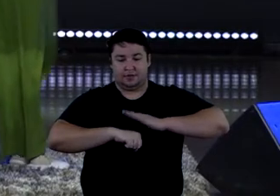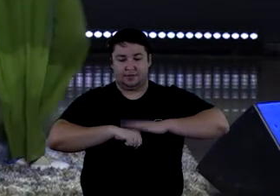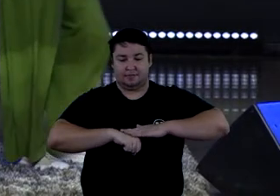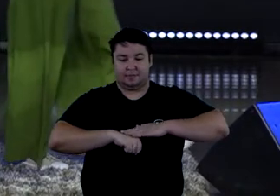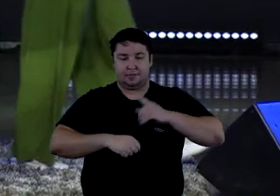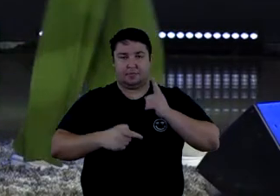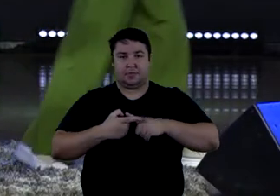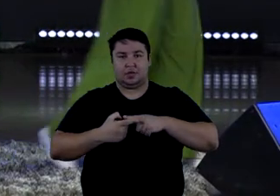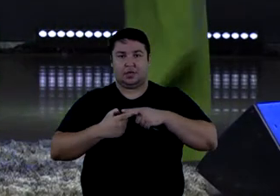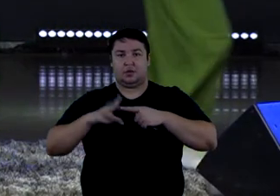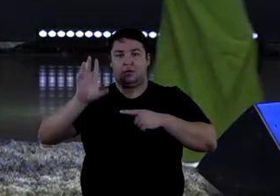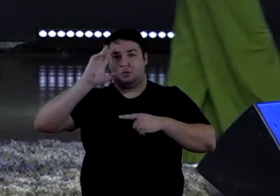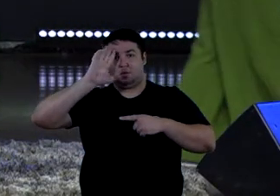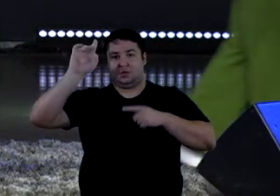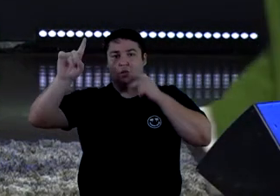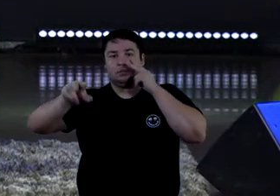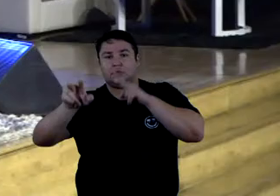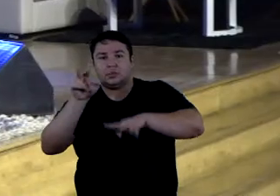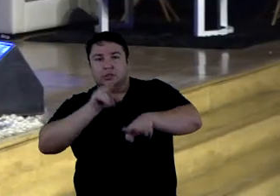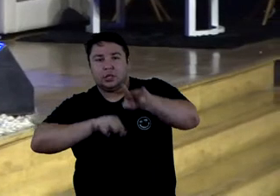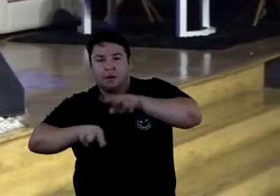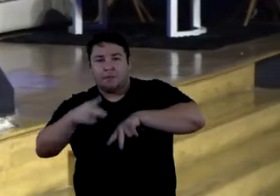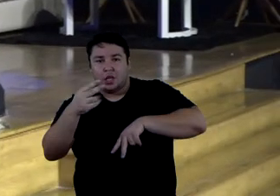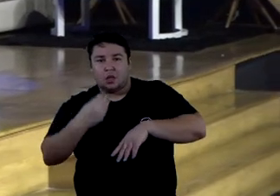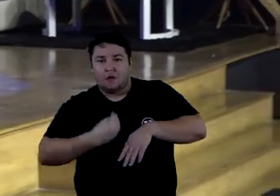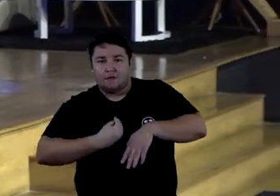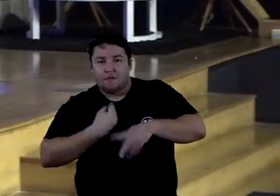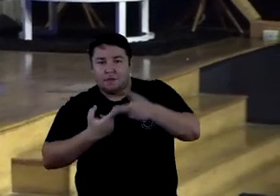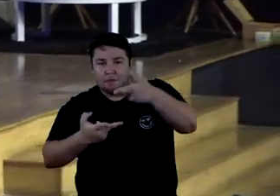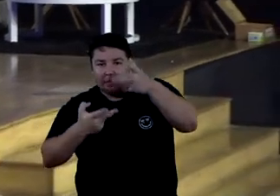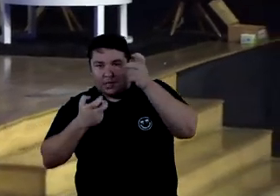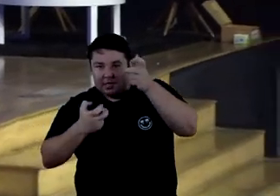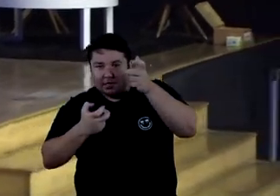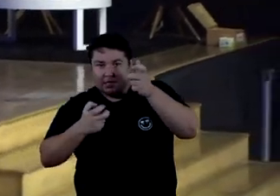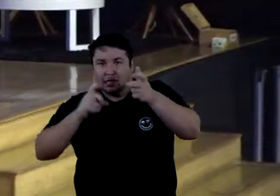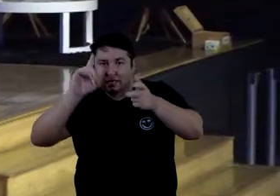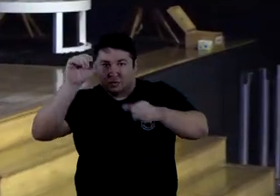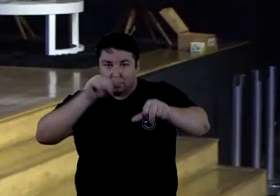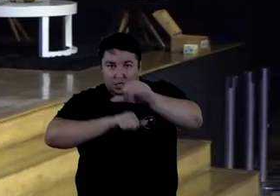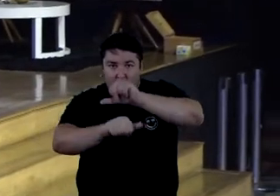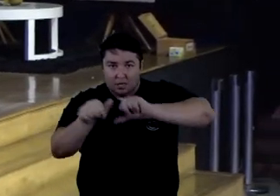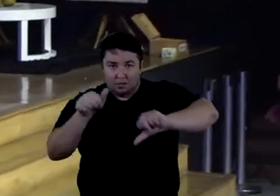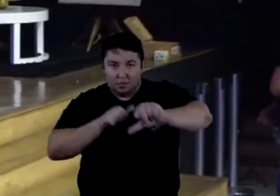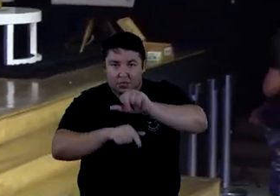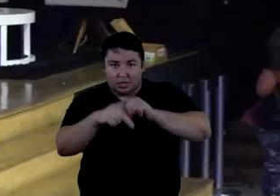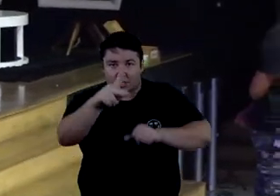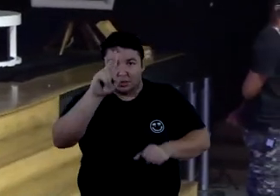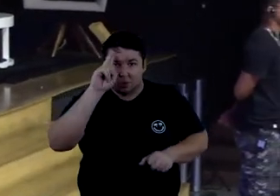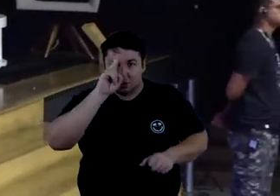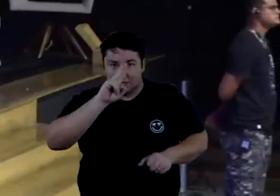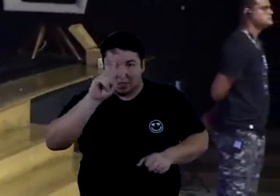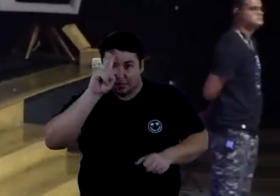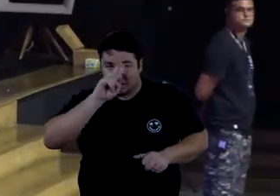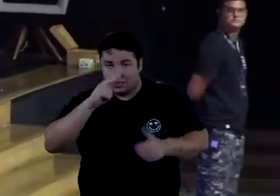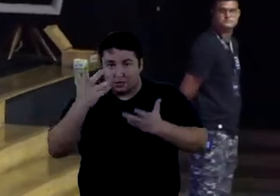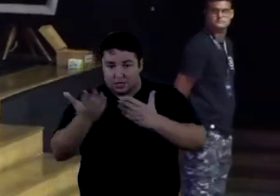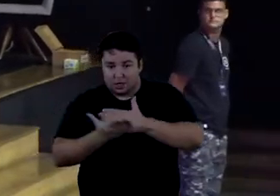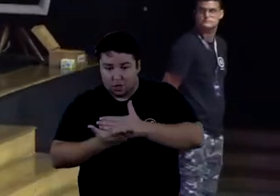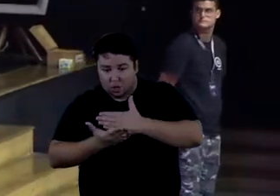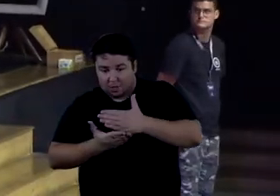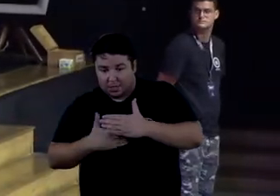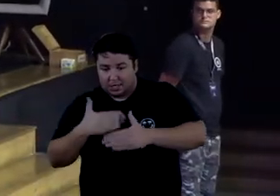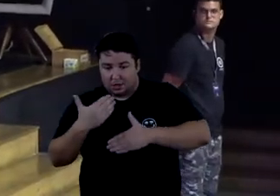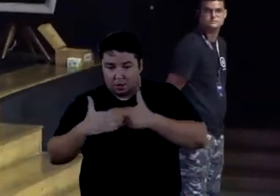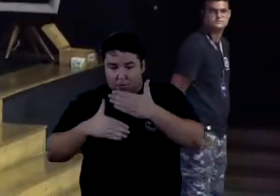Porque os olhos do Senhor estão sobre a tua vida. Ele quer mudar a tua história. Ele quer começar esse